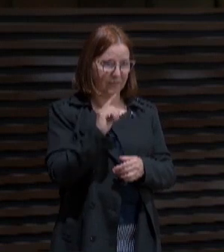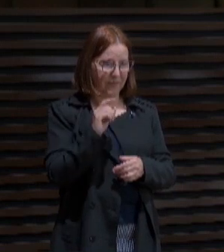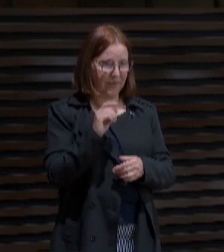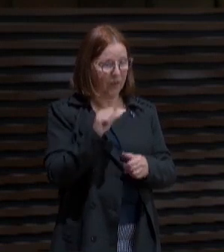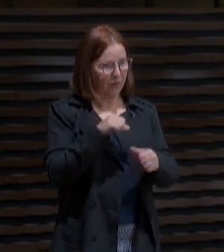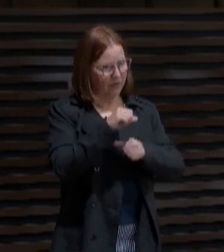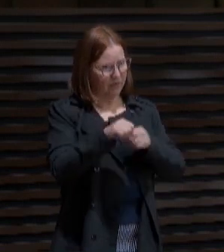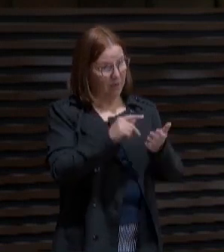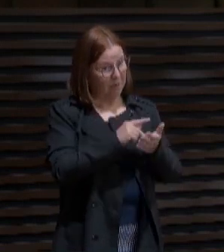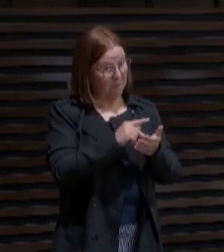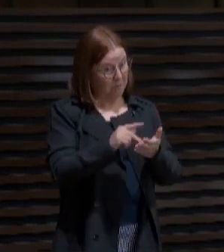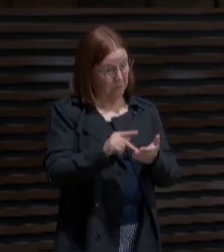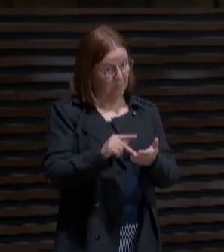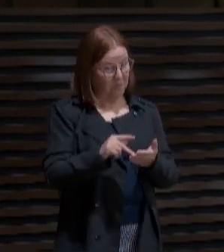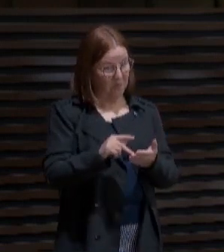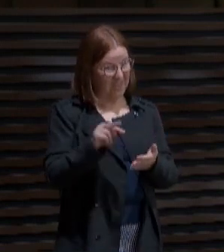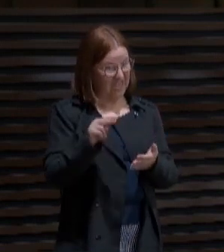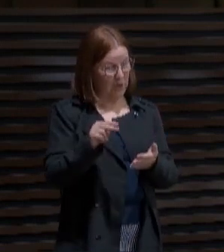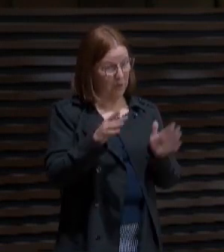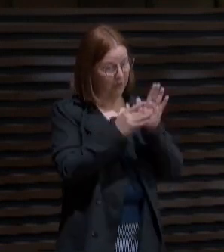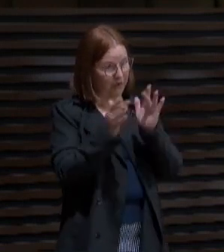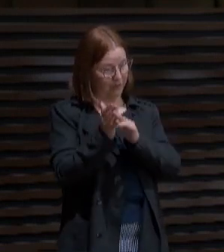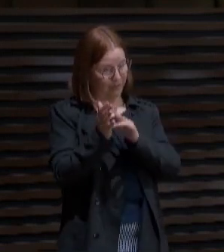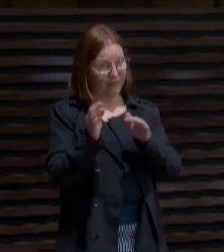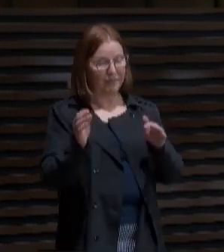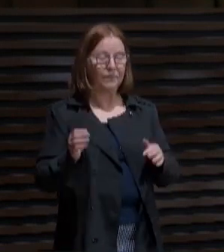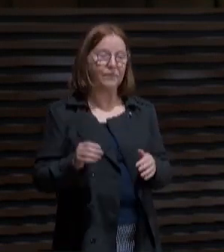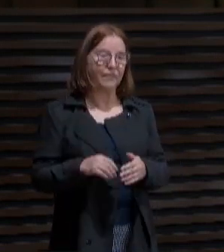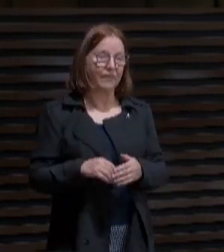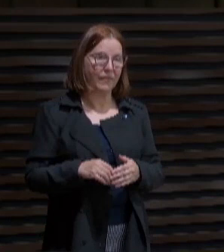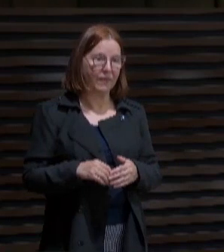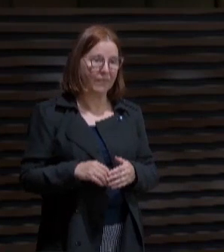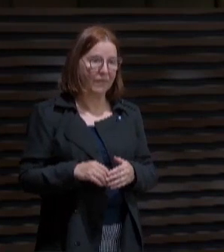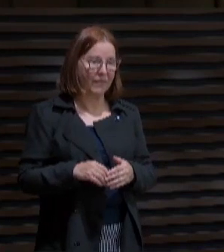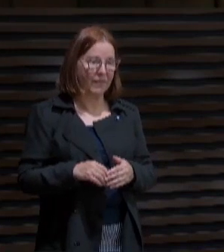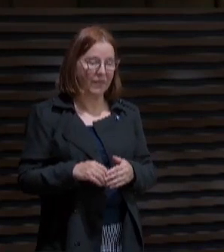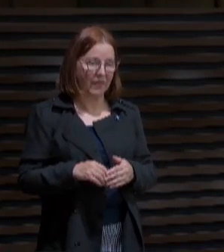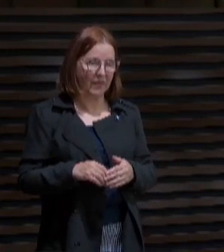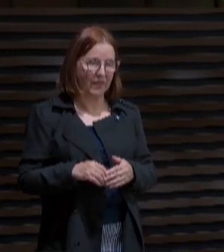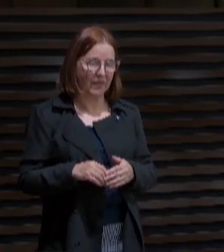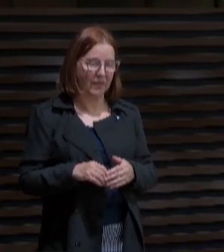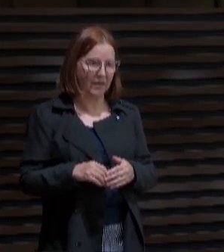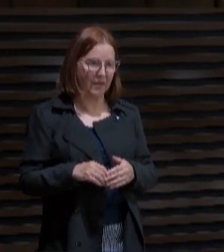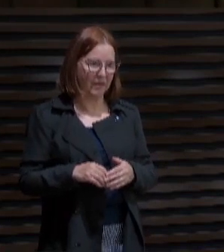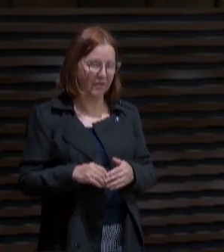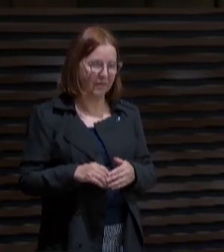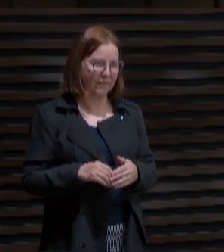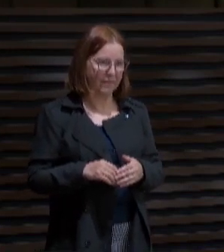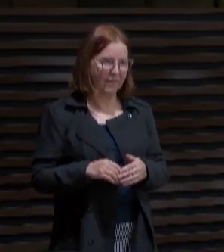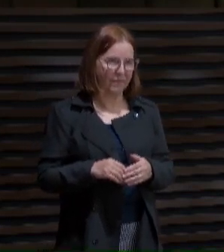Deus credita o pecado dos crentes na conta de Cristo, e a sua justiça é creditada na conta